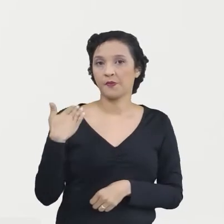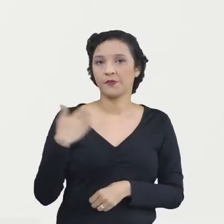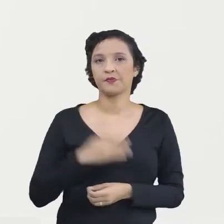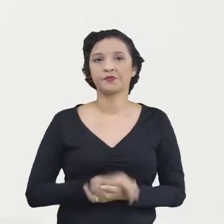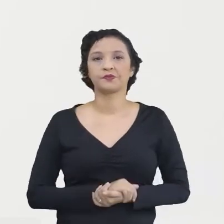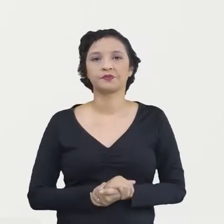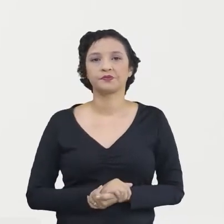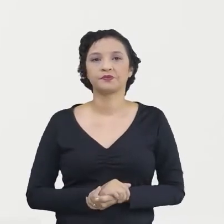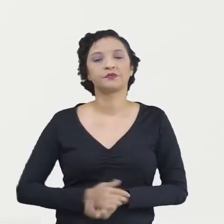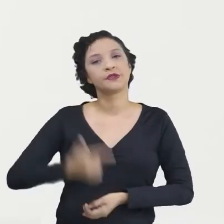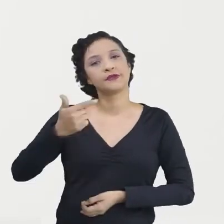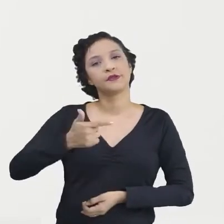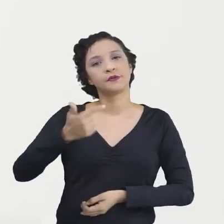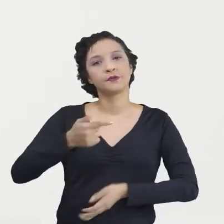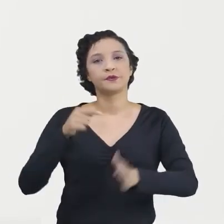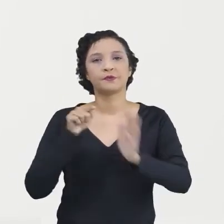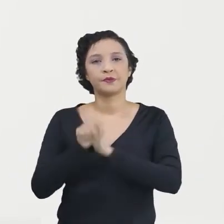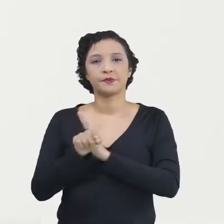Segunda questão.